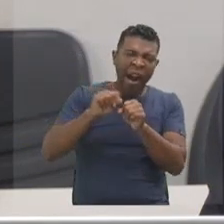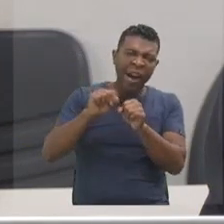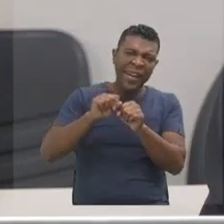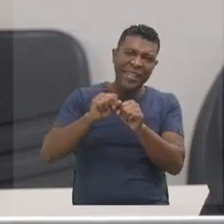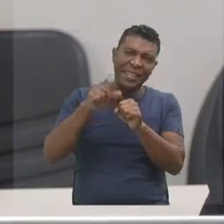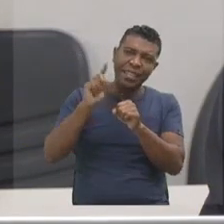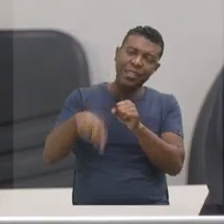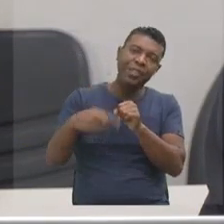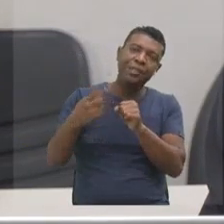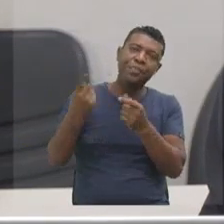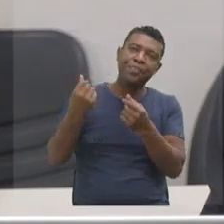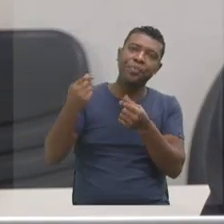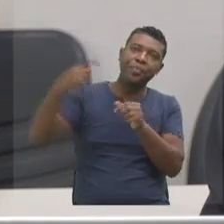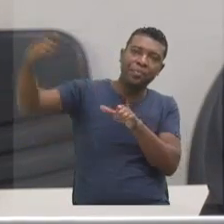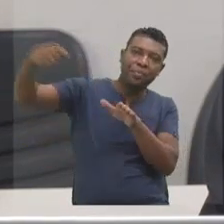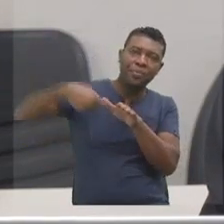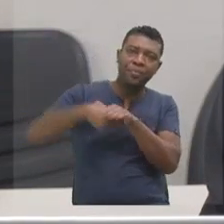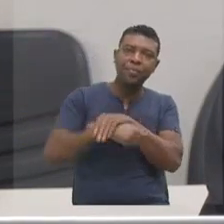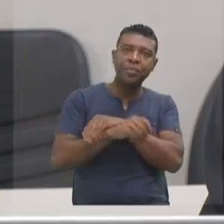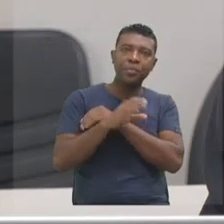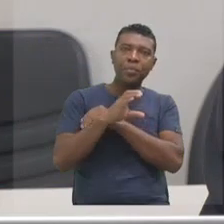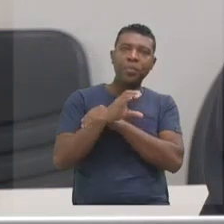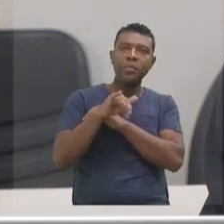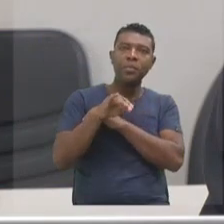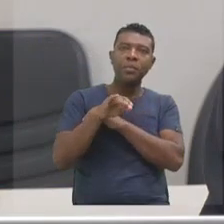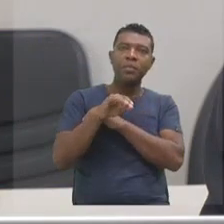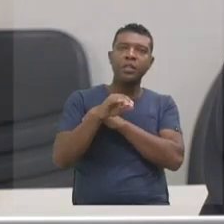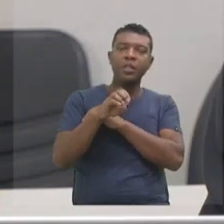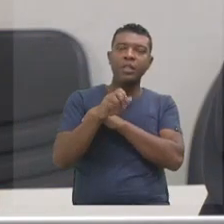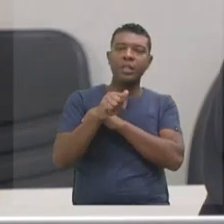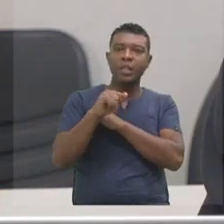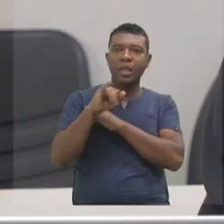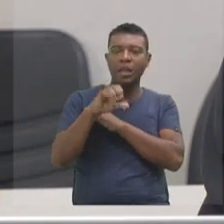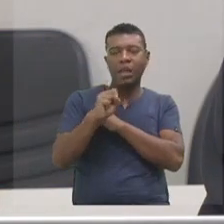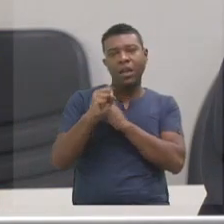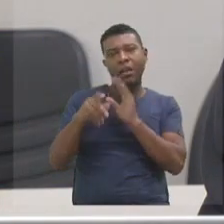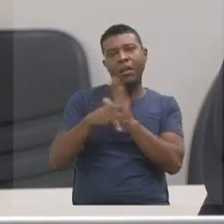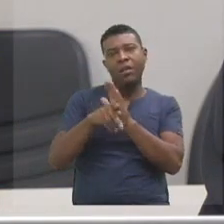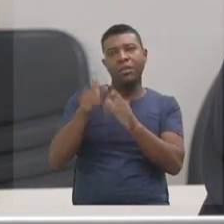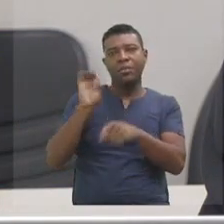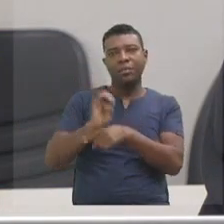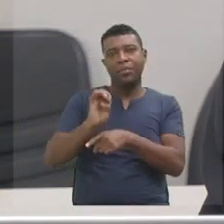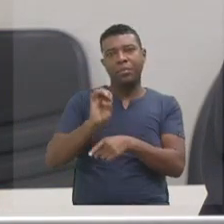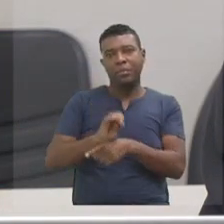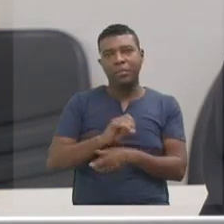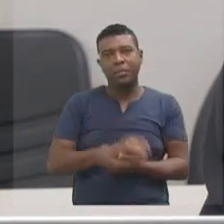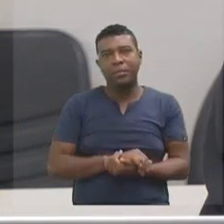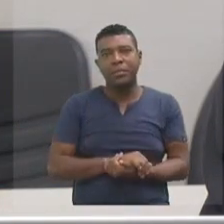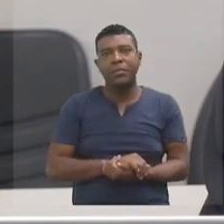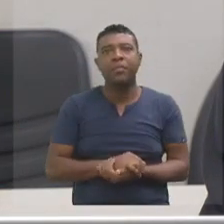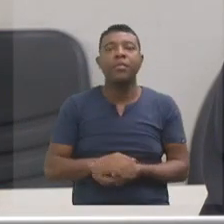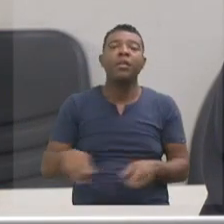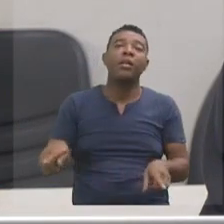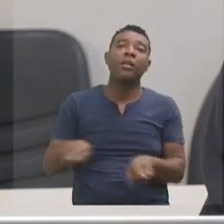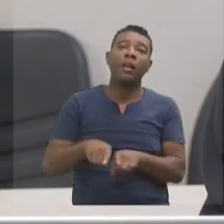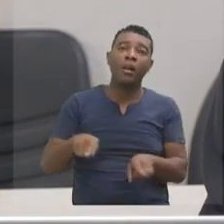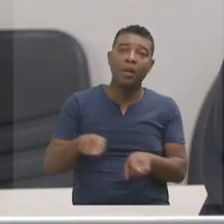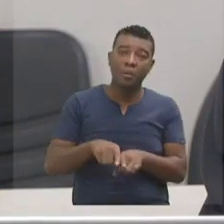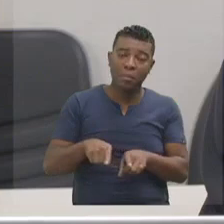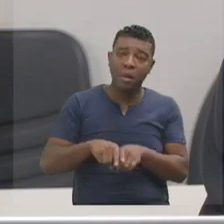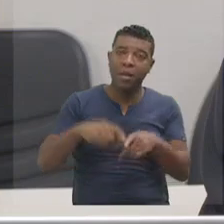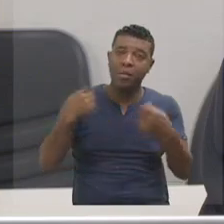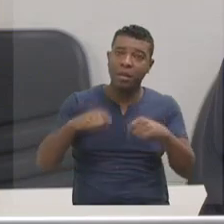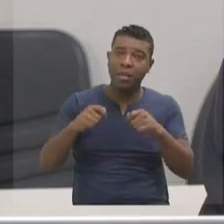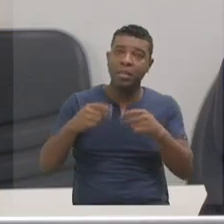dos reais no estado nós temos que destacar também a